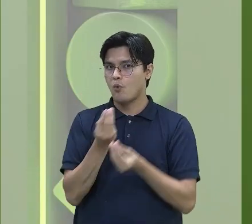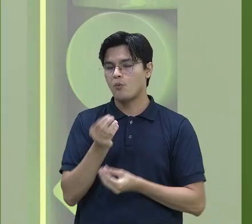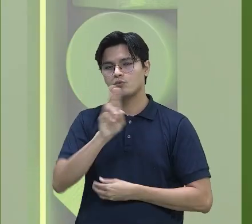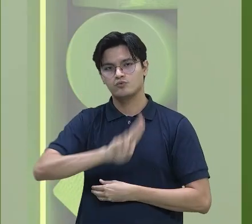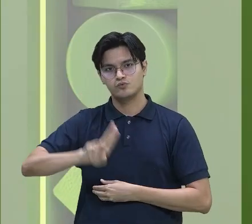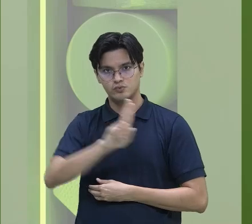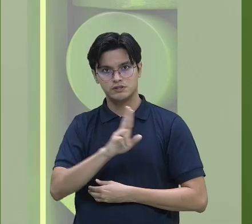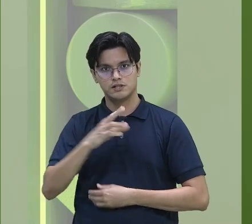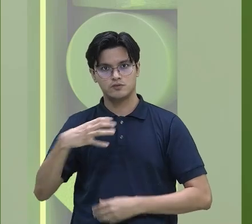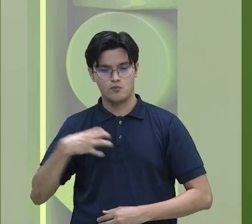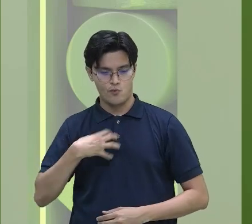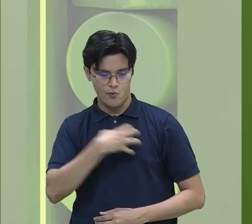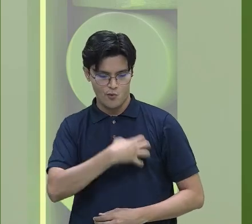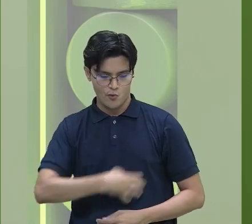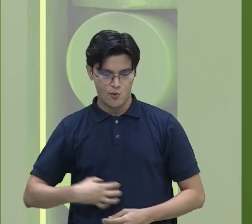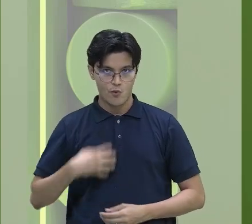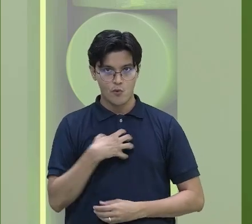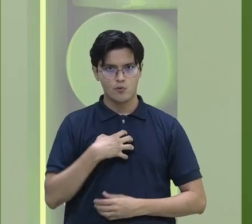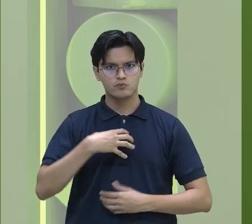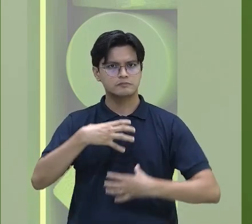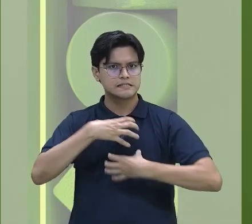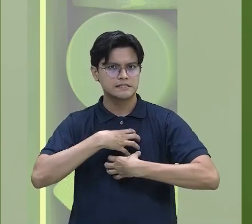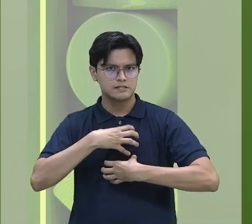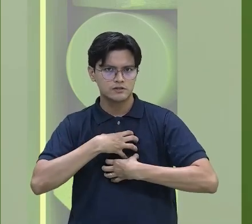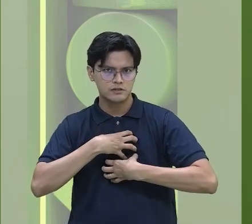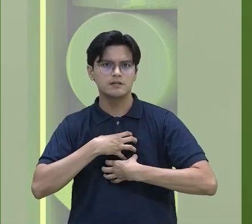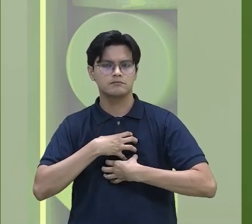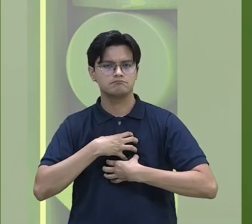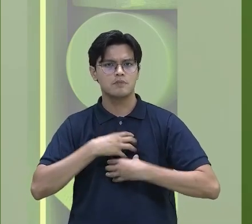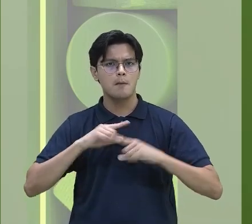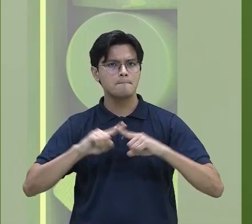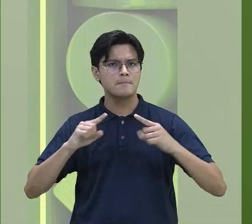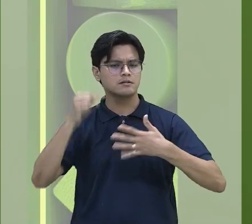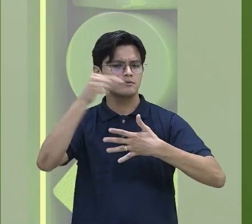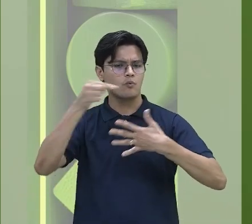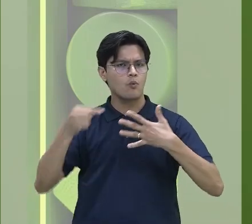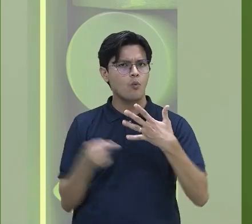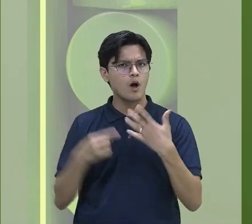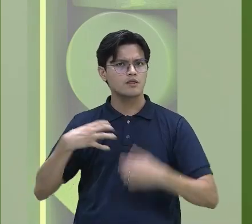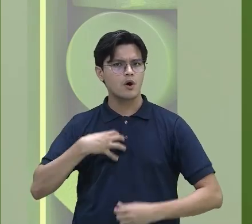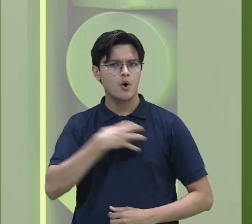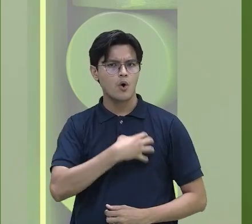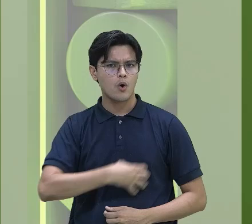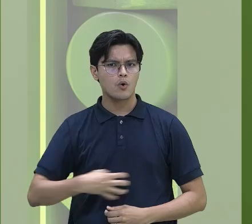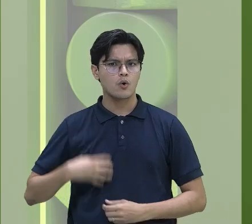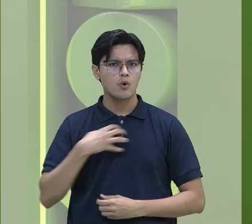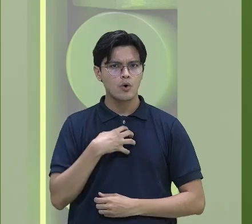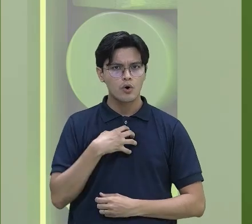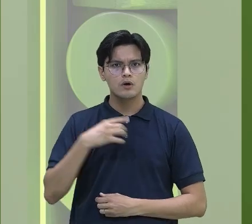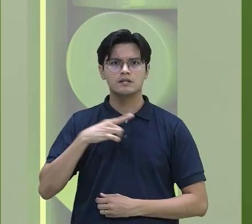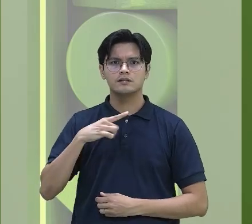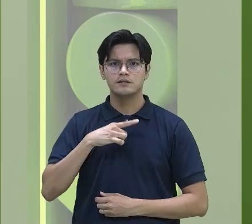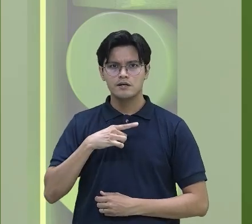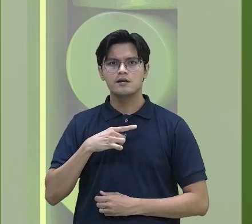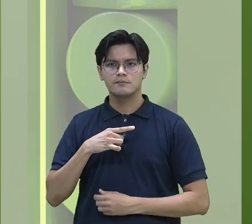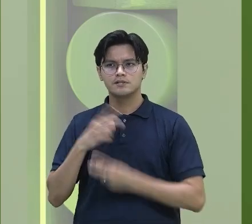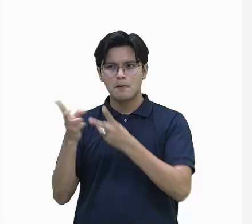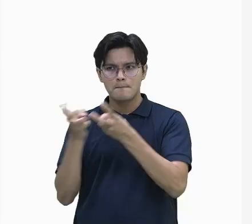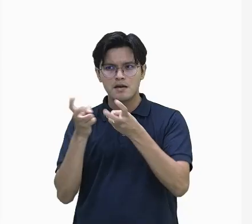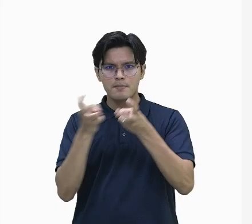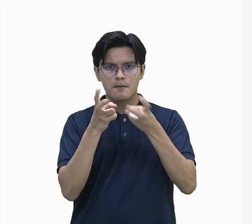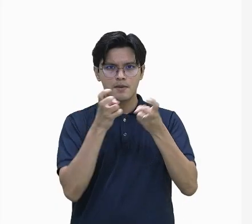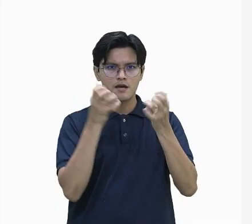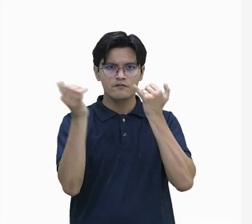de partes sensoriais do nosso corpo. Quem são essas partes que recepcionam e levam essas informações? A gente vai ter esse